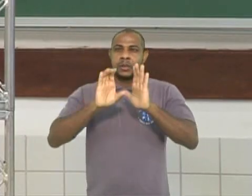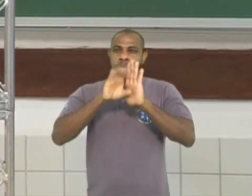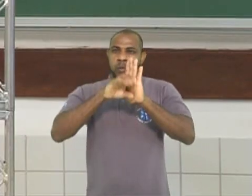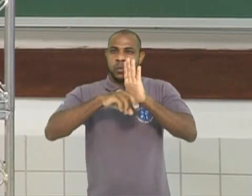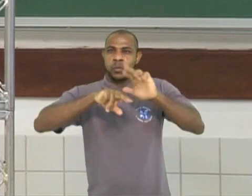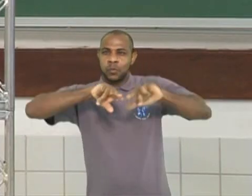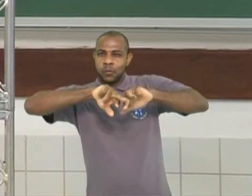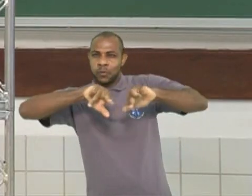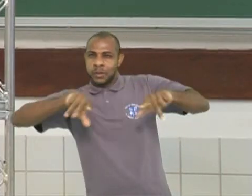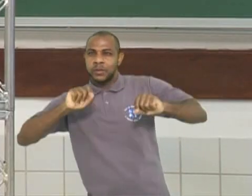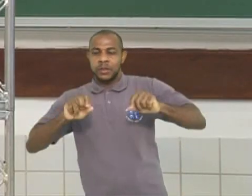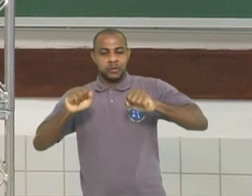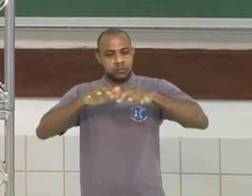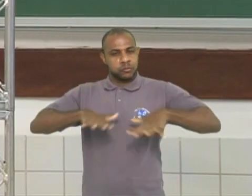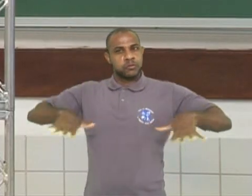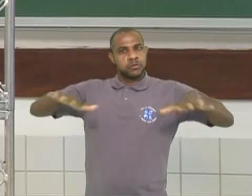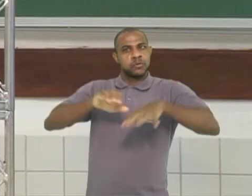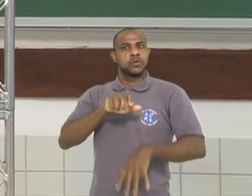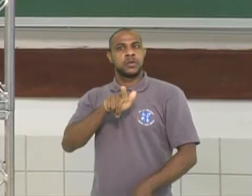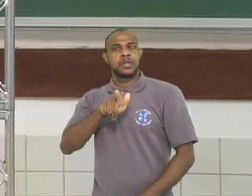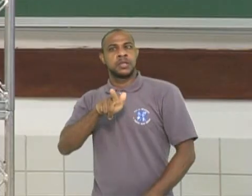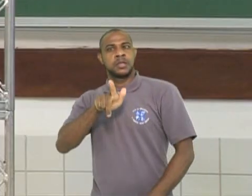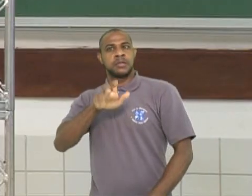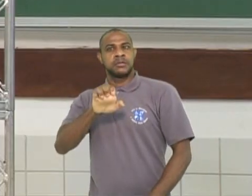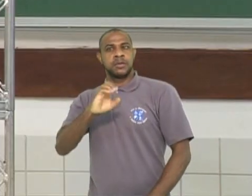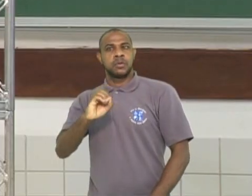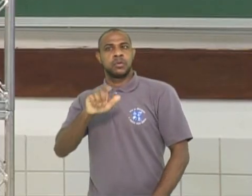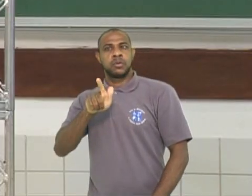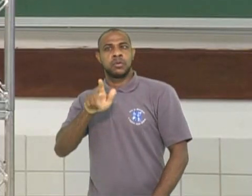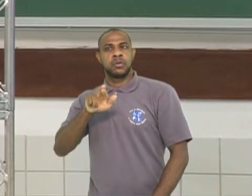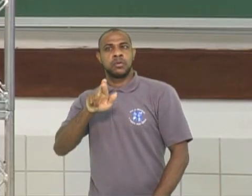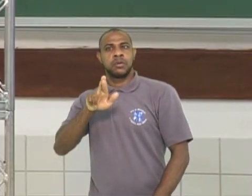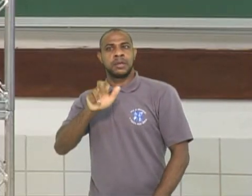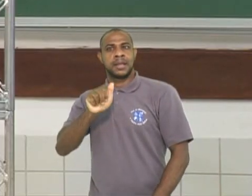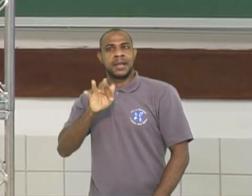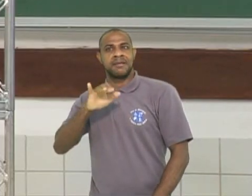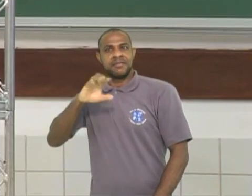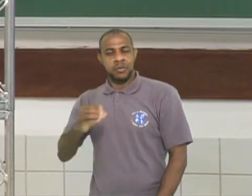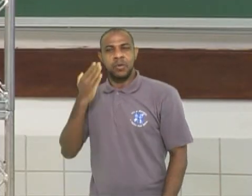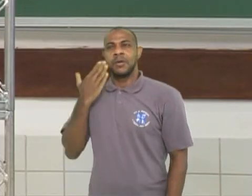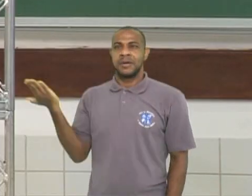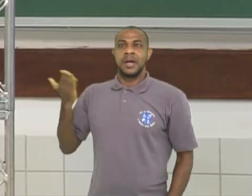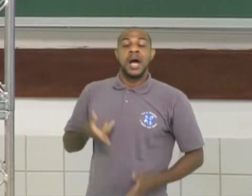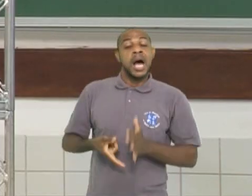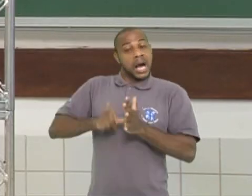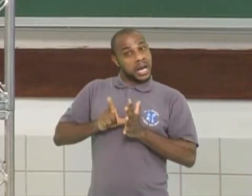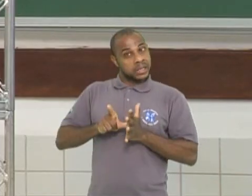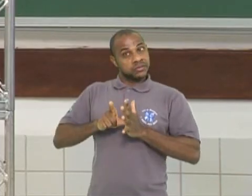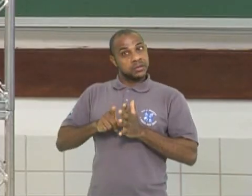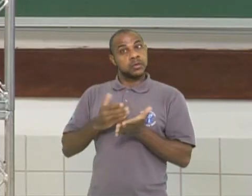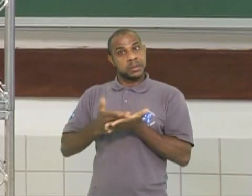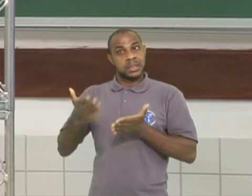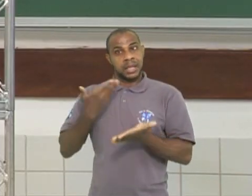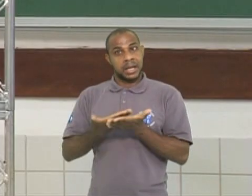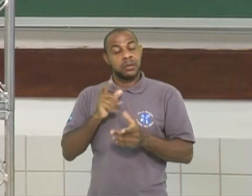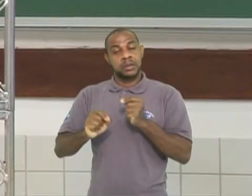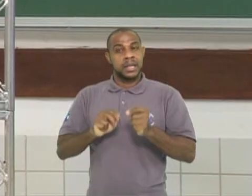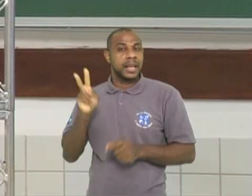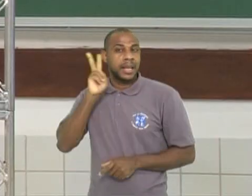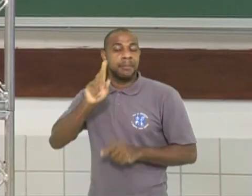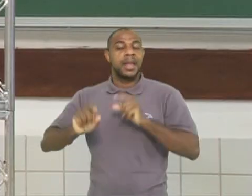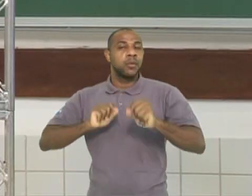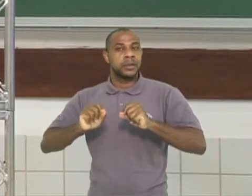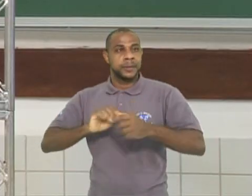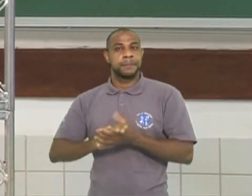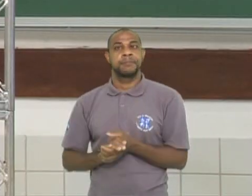vamos falar sobre o espaço geográfico. Mas antes de começar a aula, vale lembrar que você, estudante, que faz as